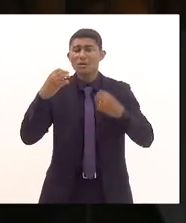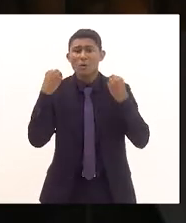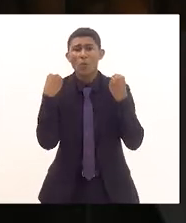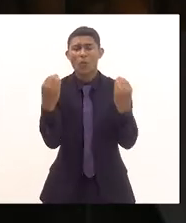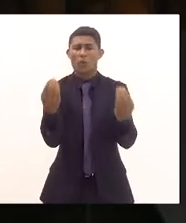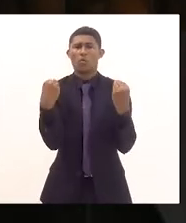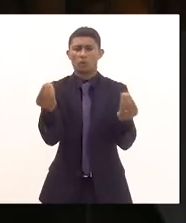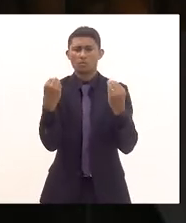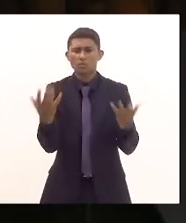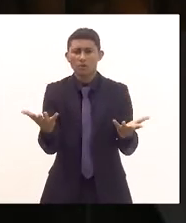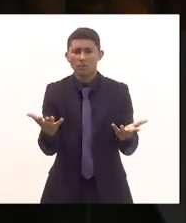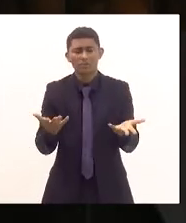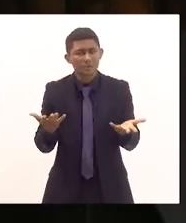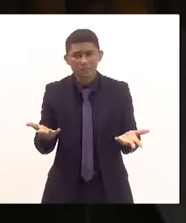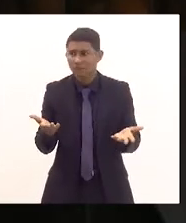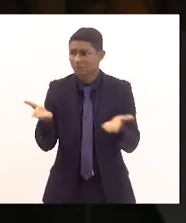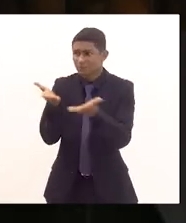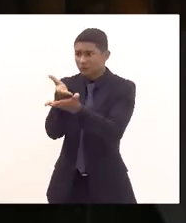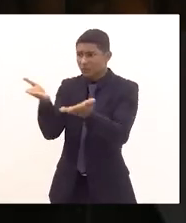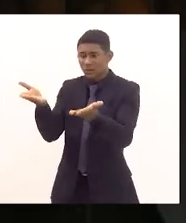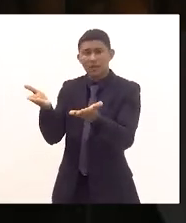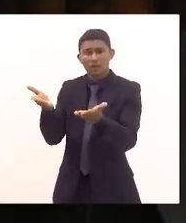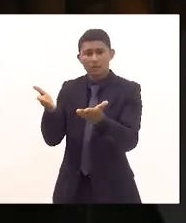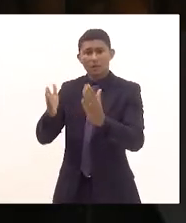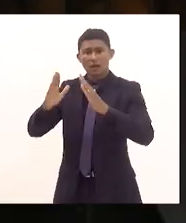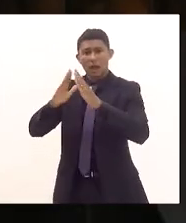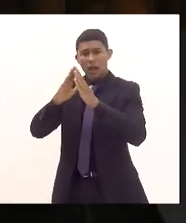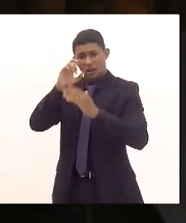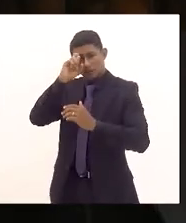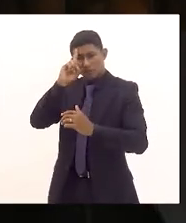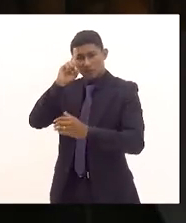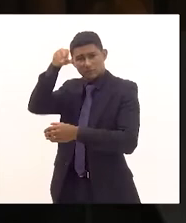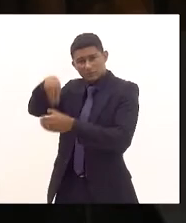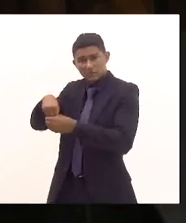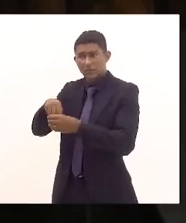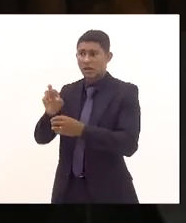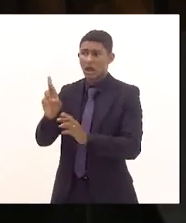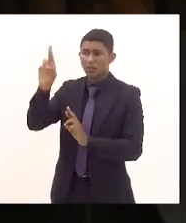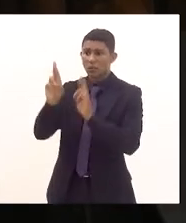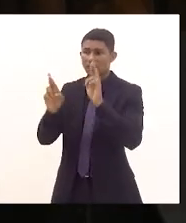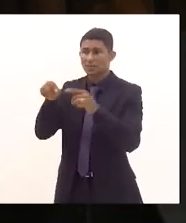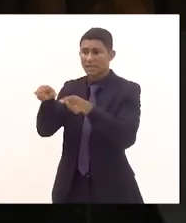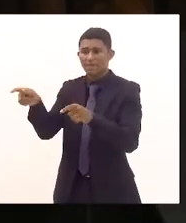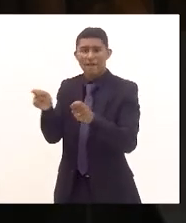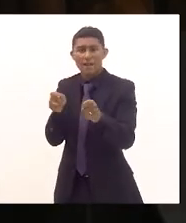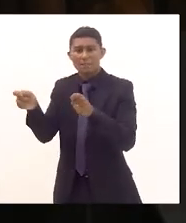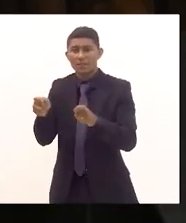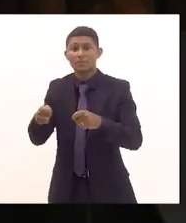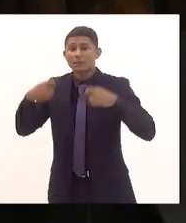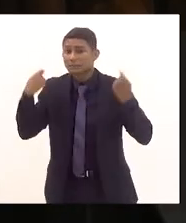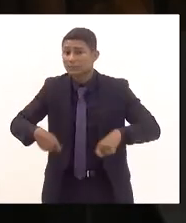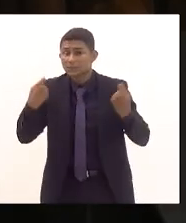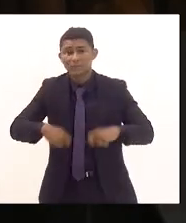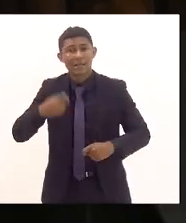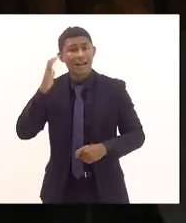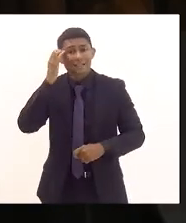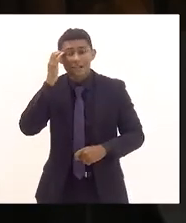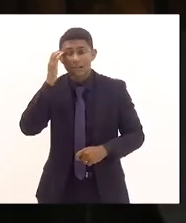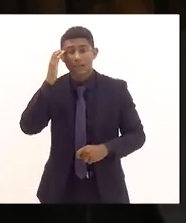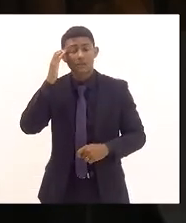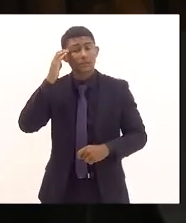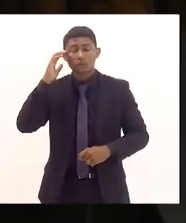importante aqui os responsáveis pela administração da saúde do município de São Gonçalo entendeu a gravidade disso